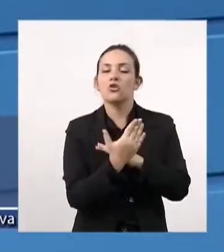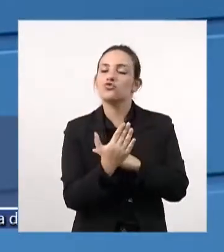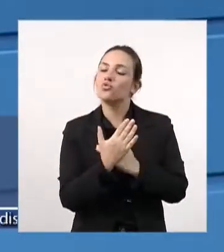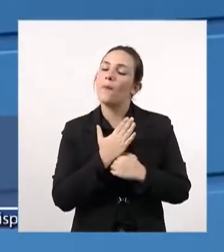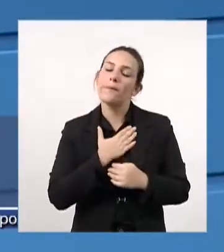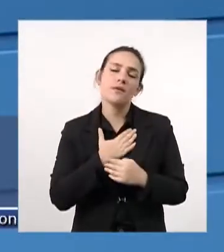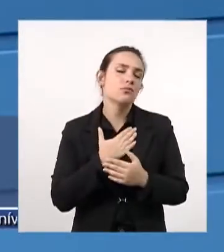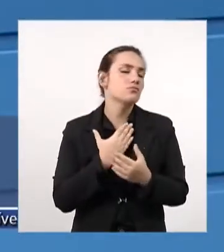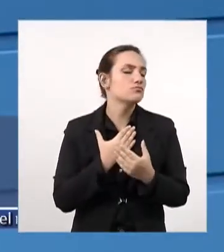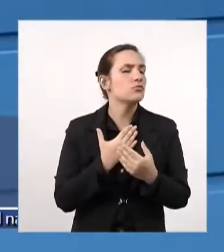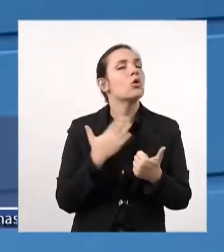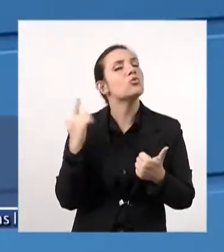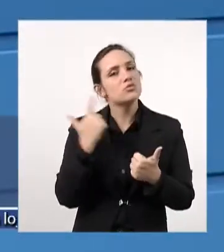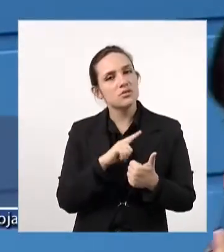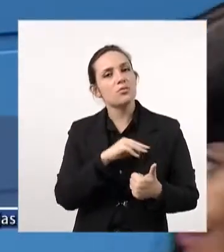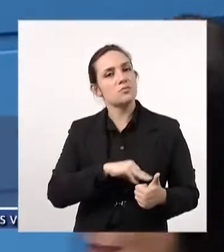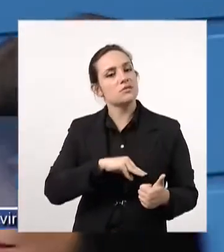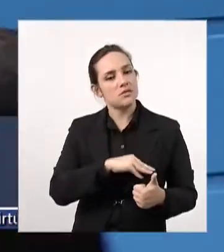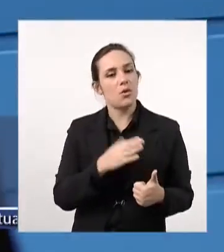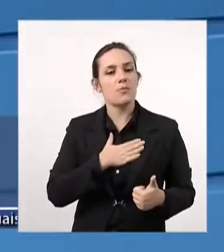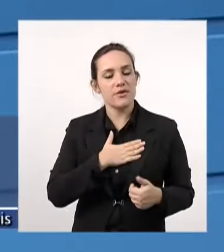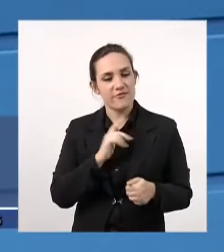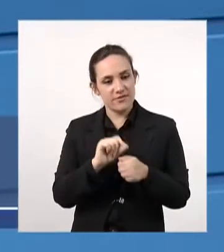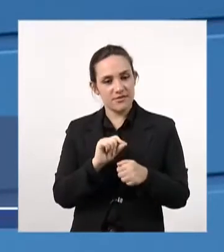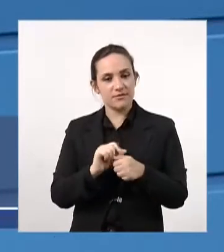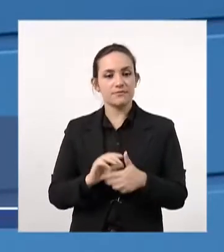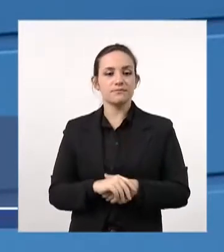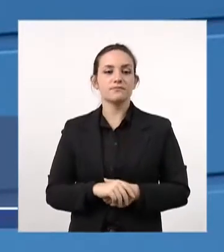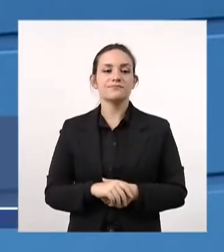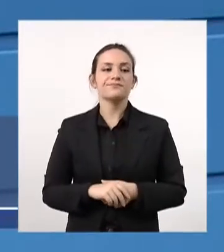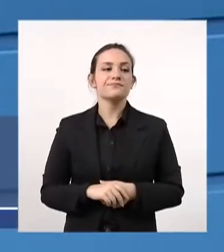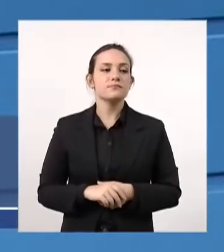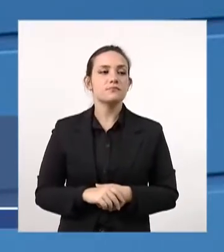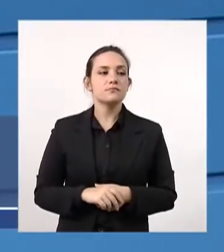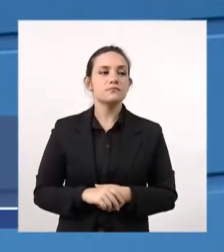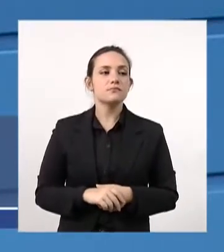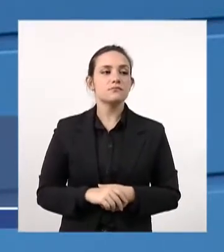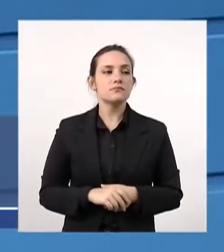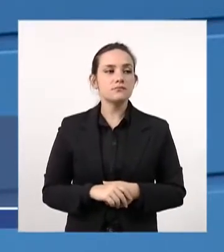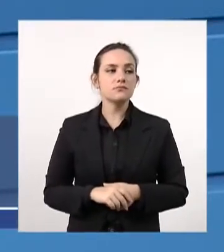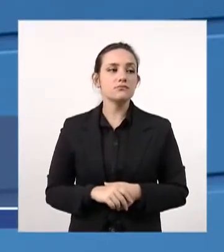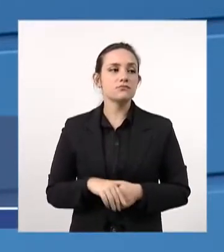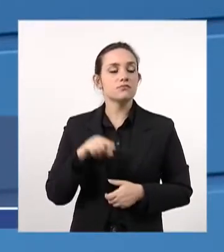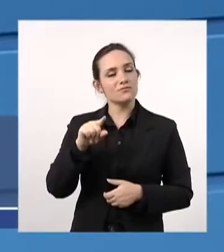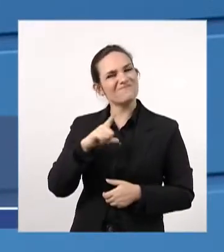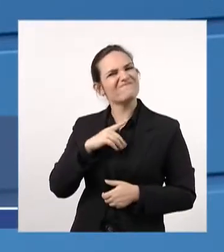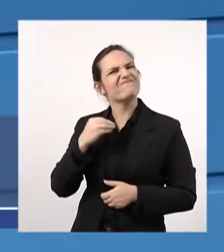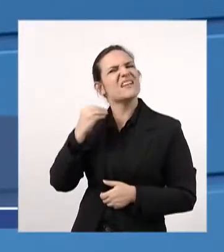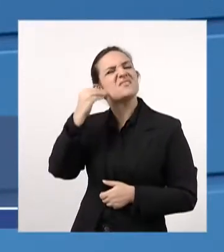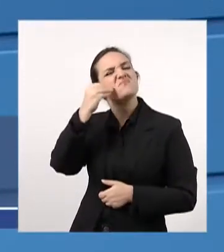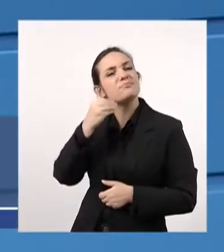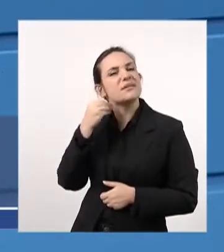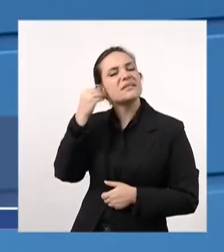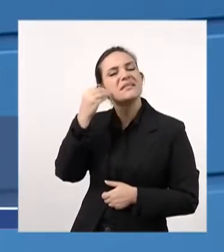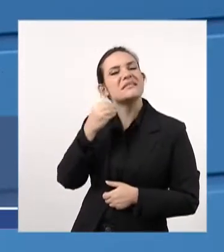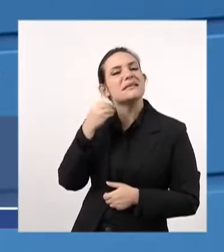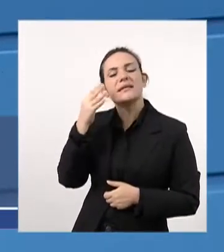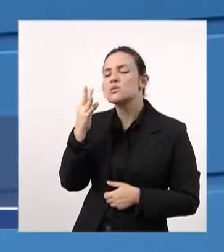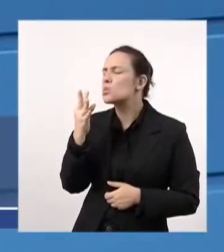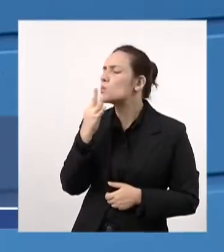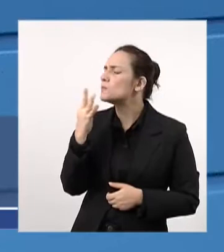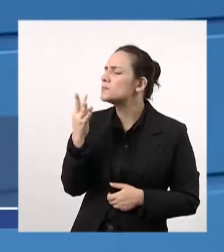né, cumprindo a minha missão aqui durante os 4 anos. Vossa Excelência, pela experiência que tem, pelo